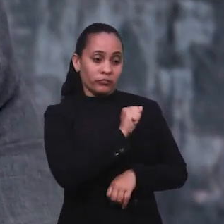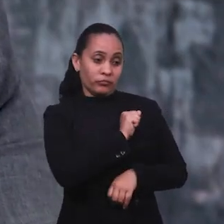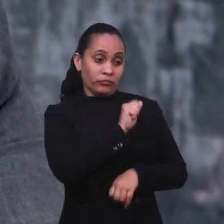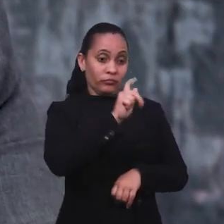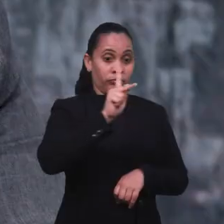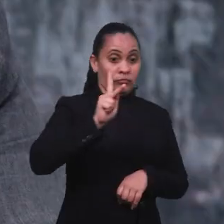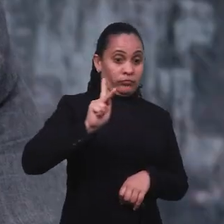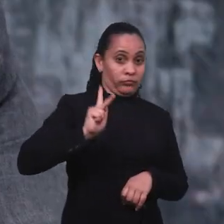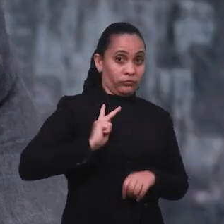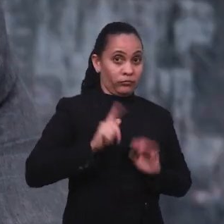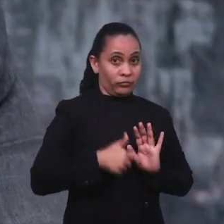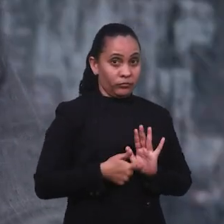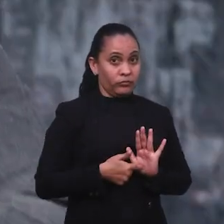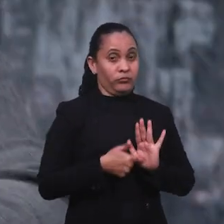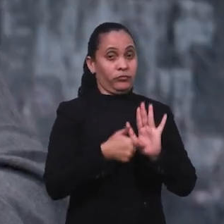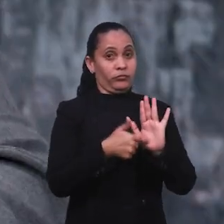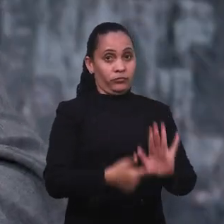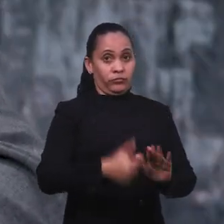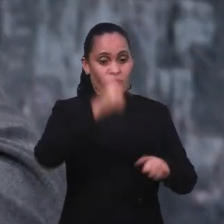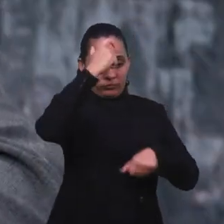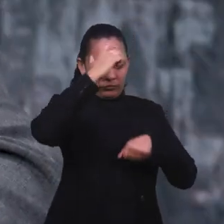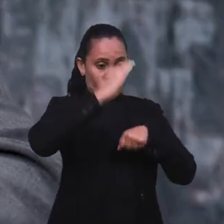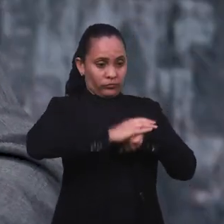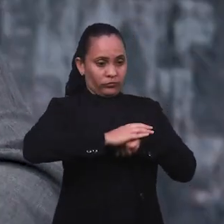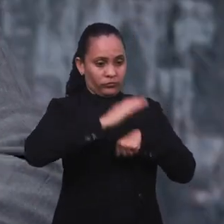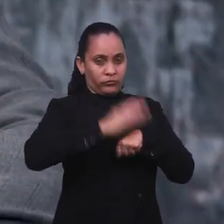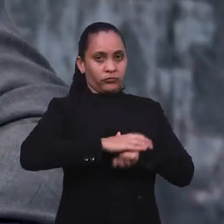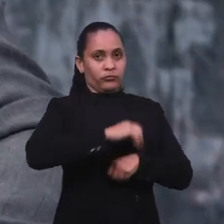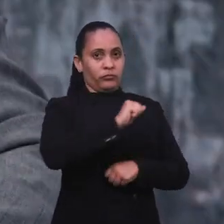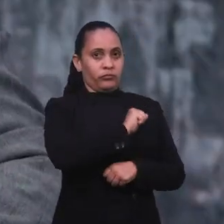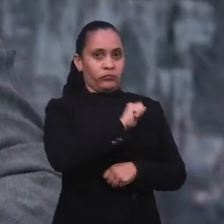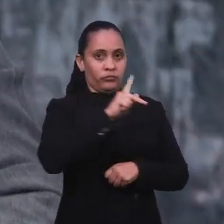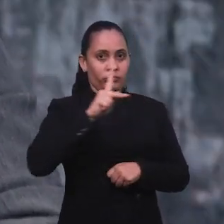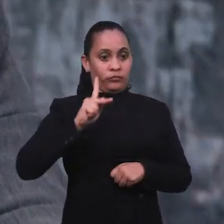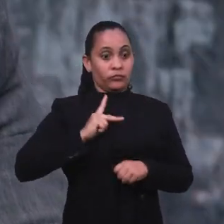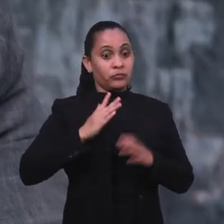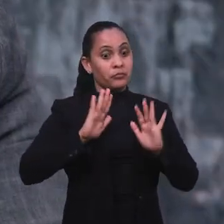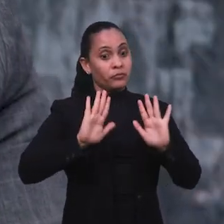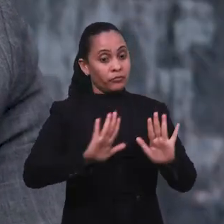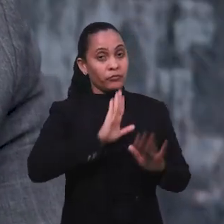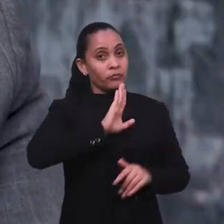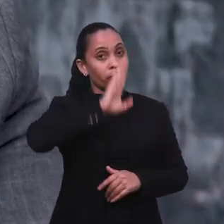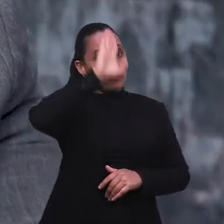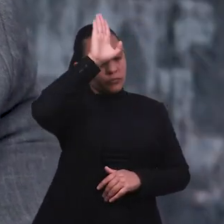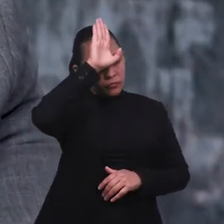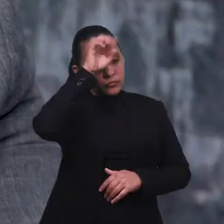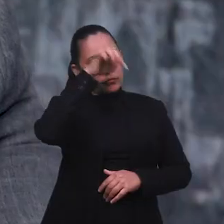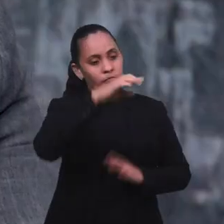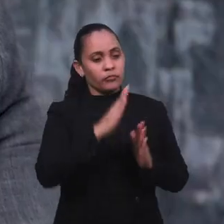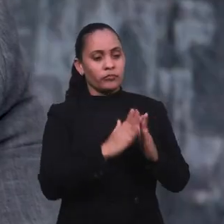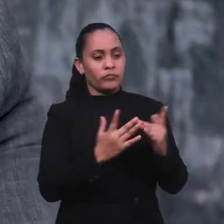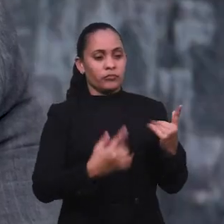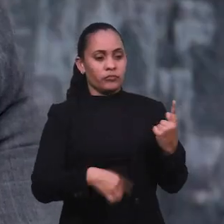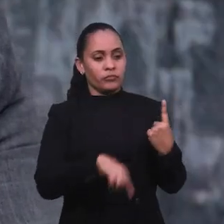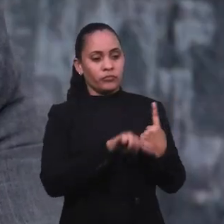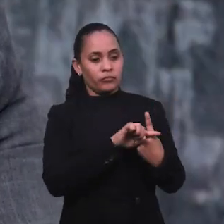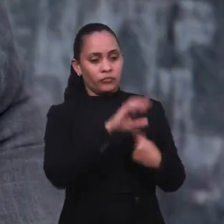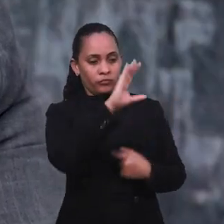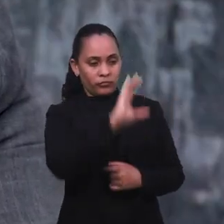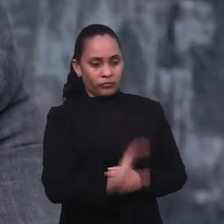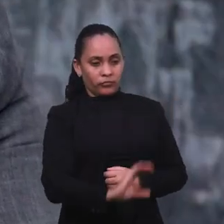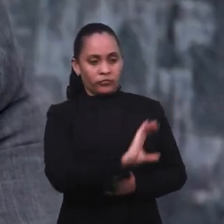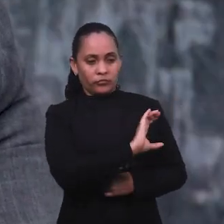que reivindica para si a autoridade dos apóstolos romana. E é uma igreja que, na verdade, carrega para dentro de